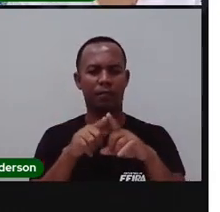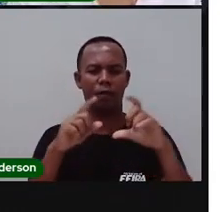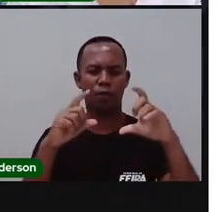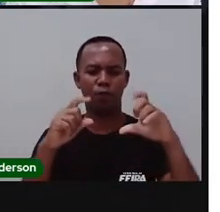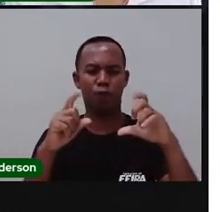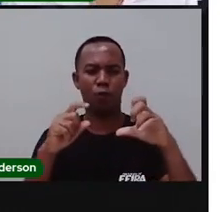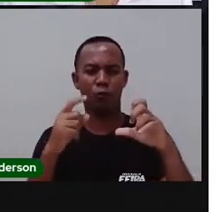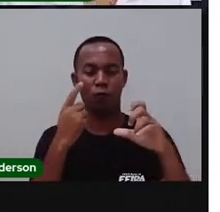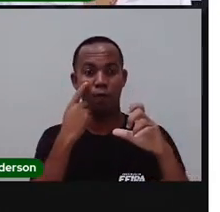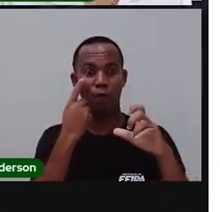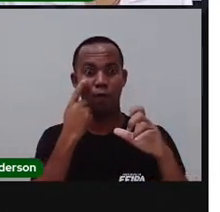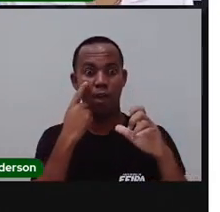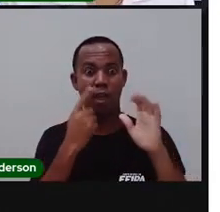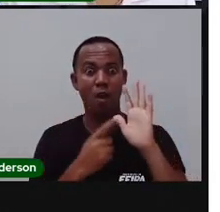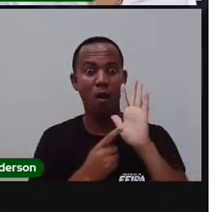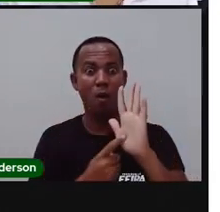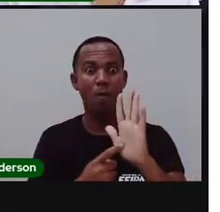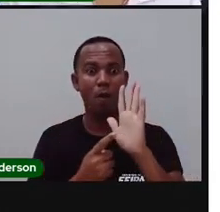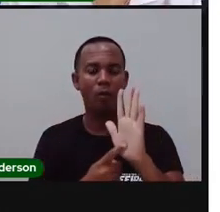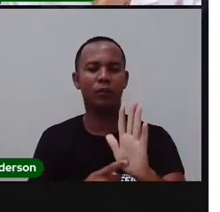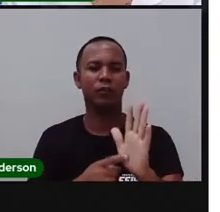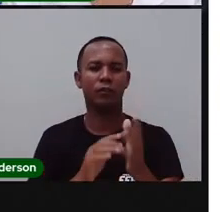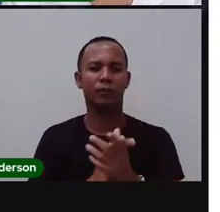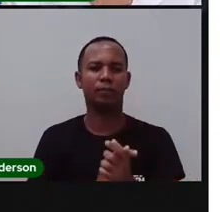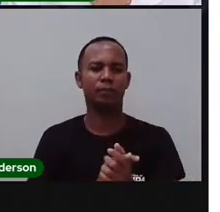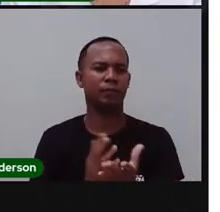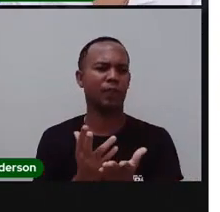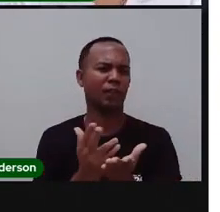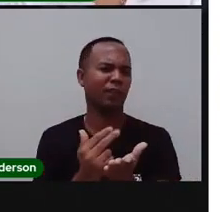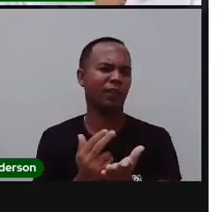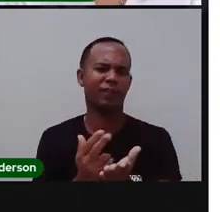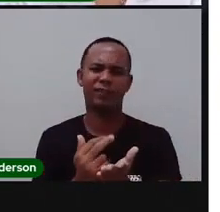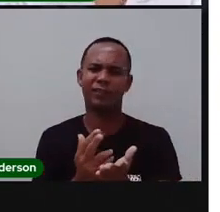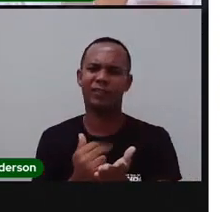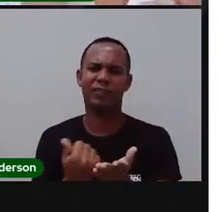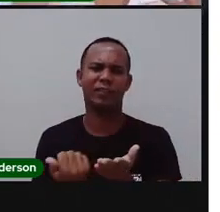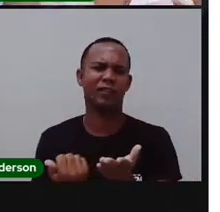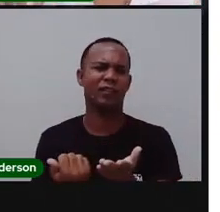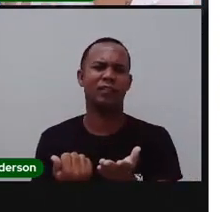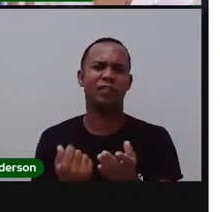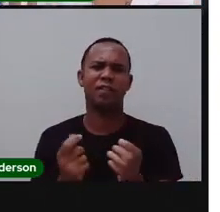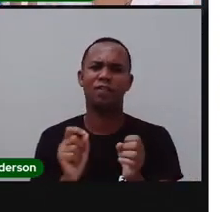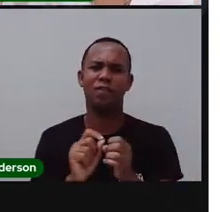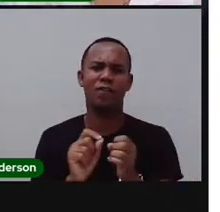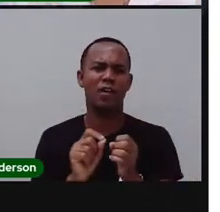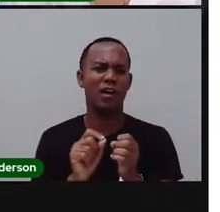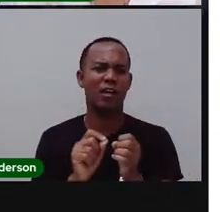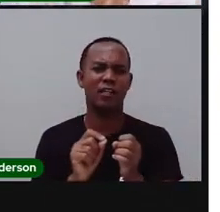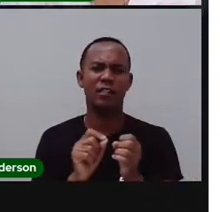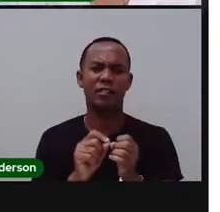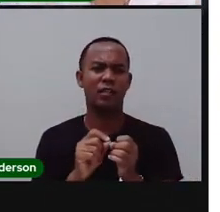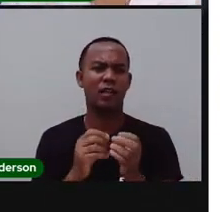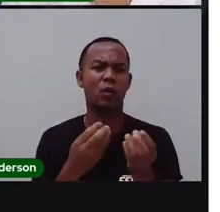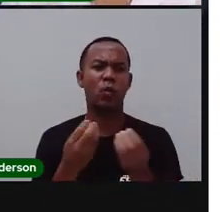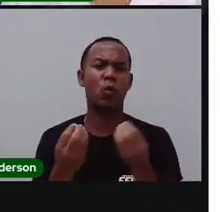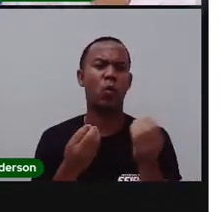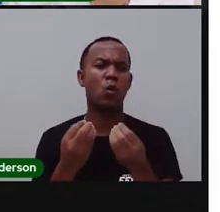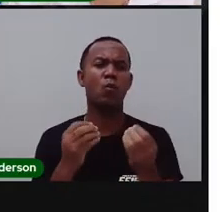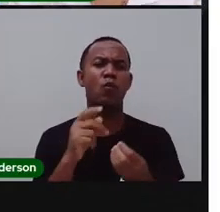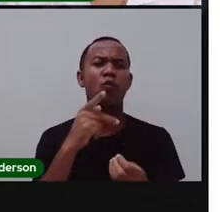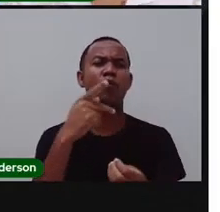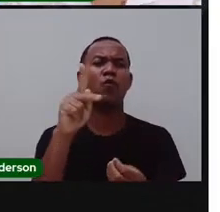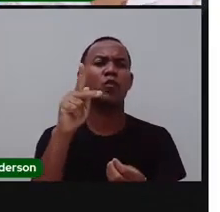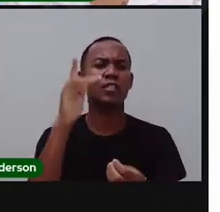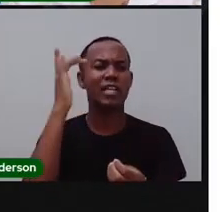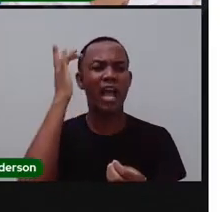gente quer ver a produção de vocês. Desenhem. Façam como vocês acham nesse